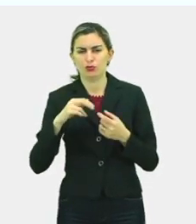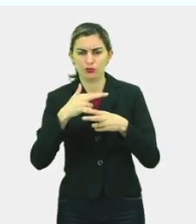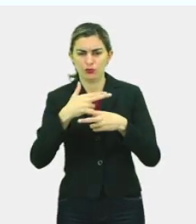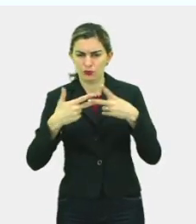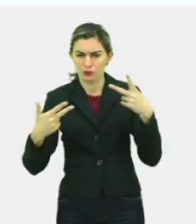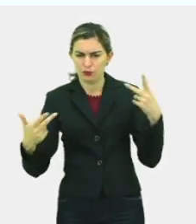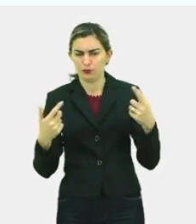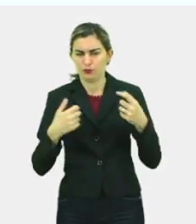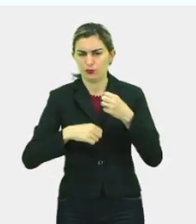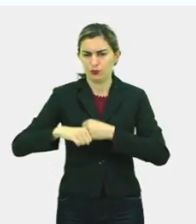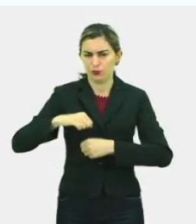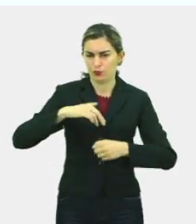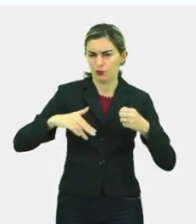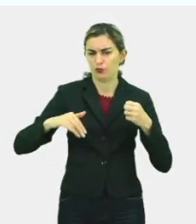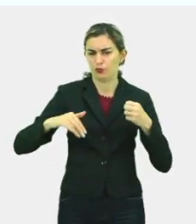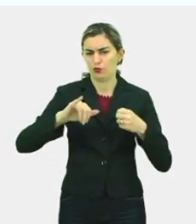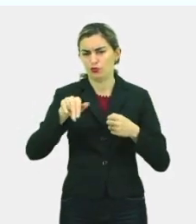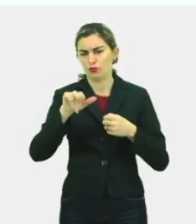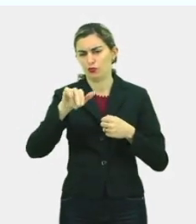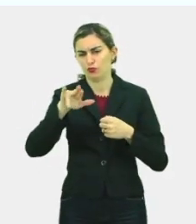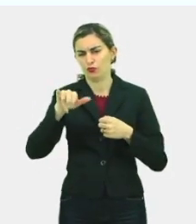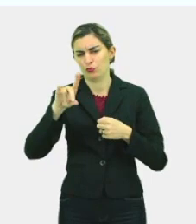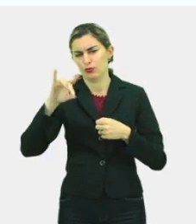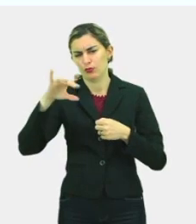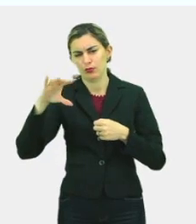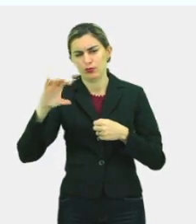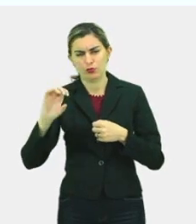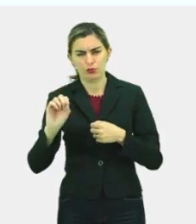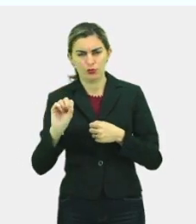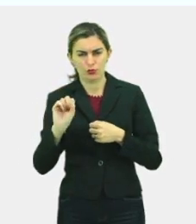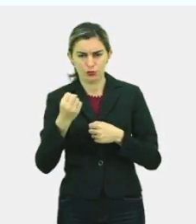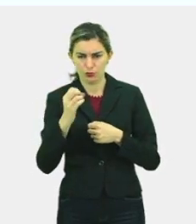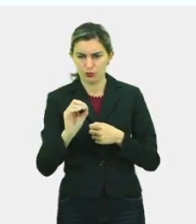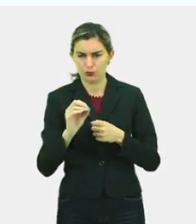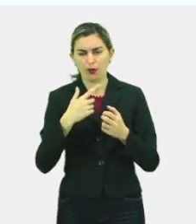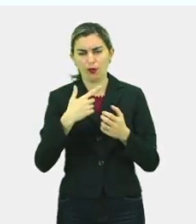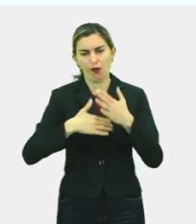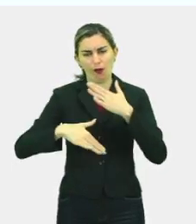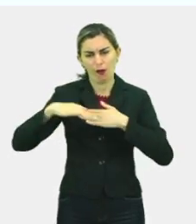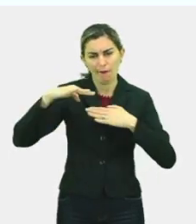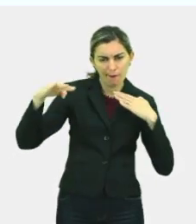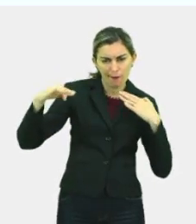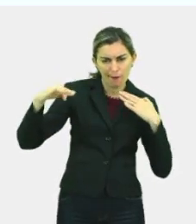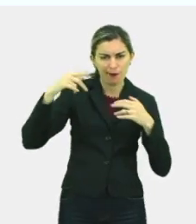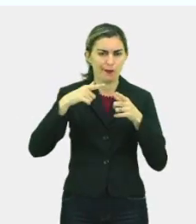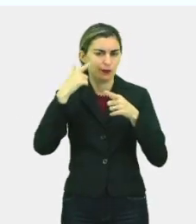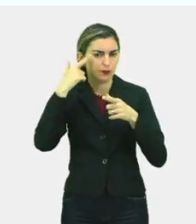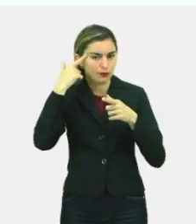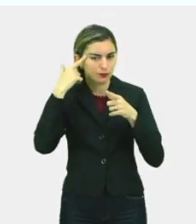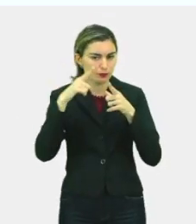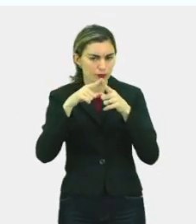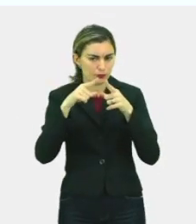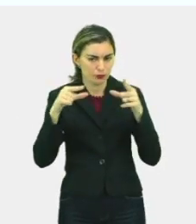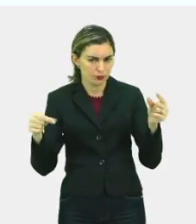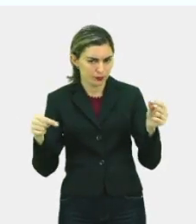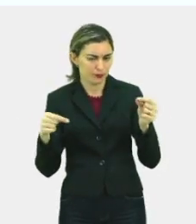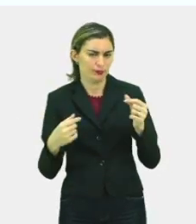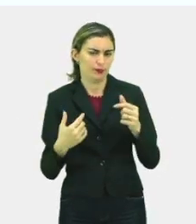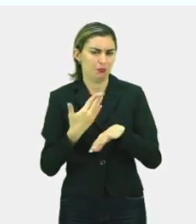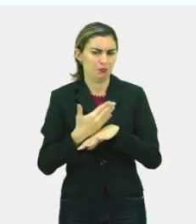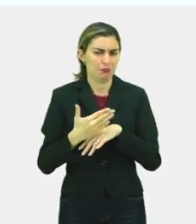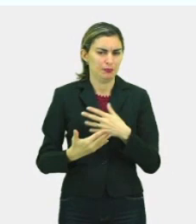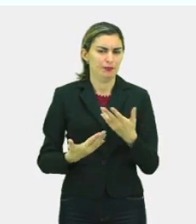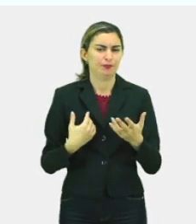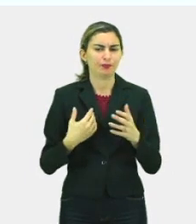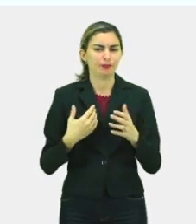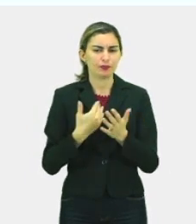não vem do jiu-jitsu, ele vem do jujutsu, que é um outro compilado de arte marcial que existia no Japão. E aí ele vem